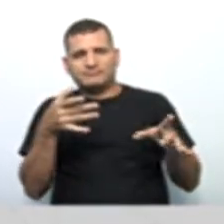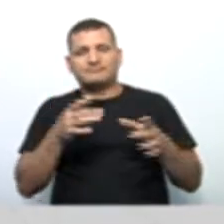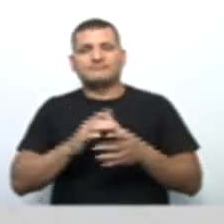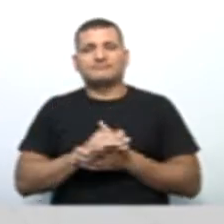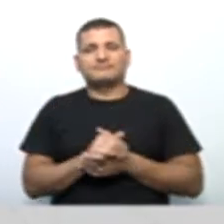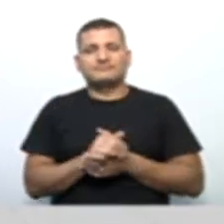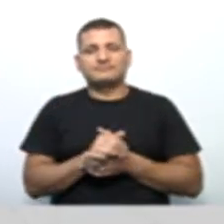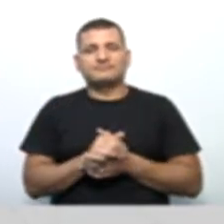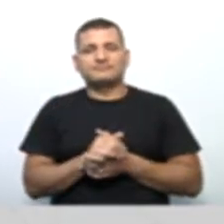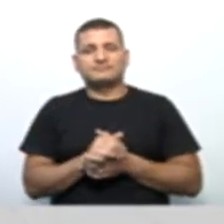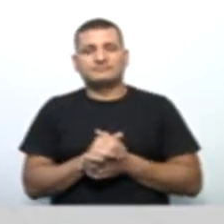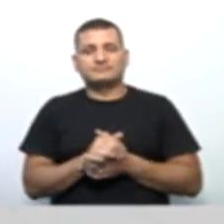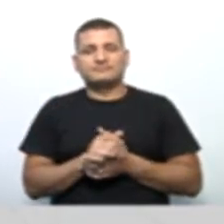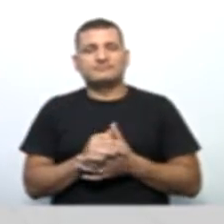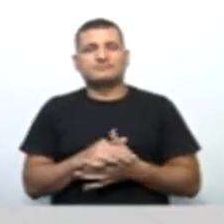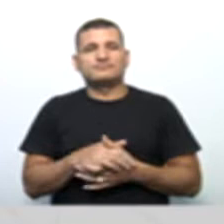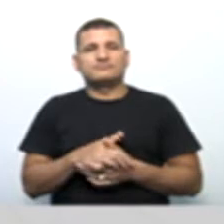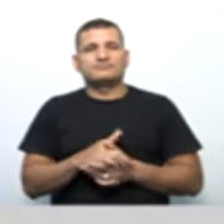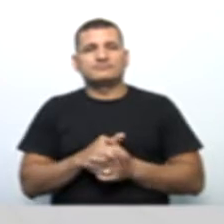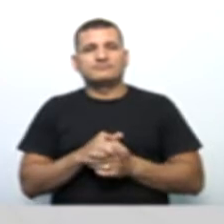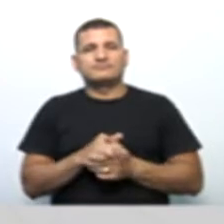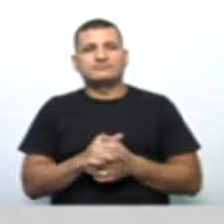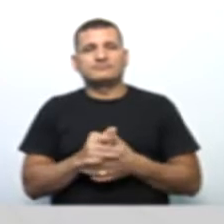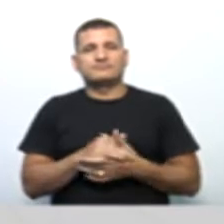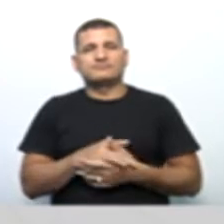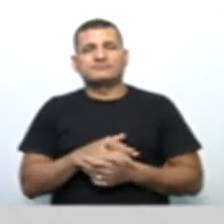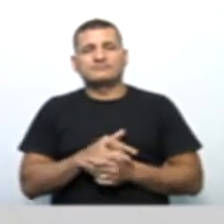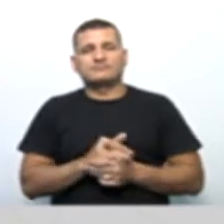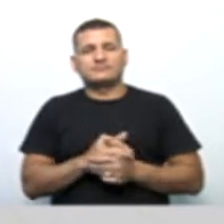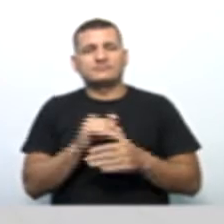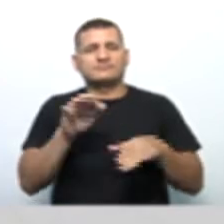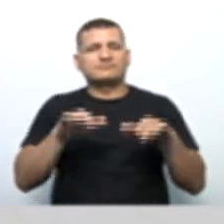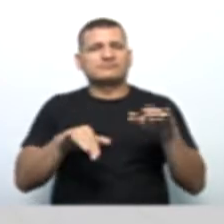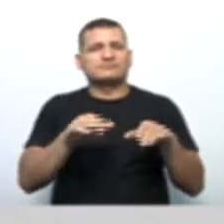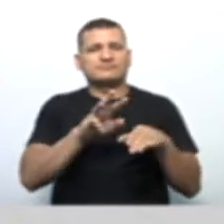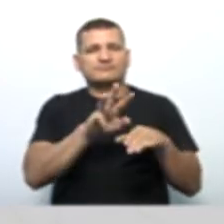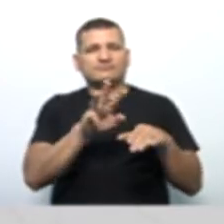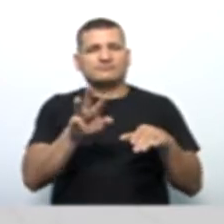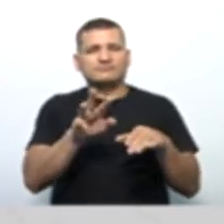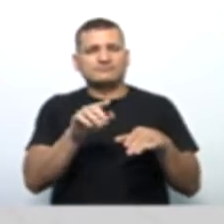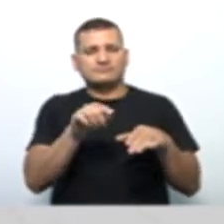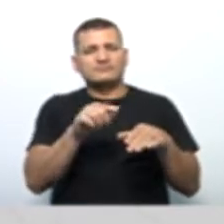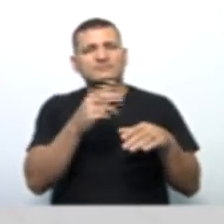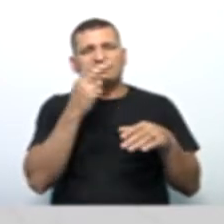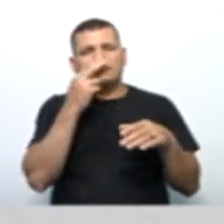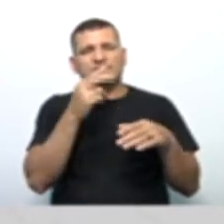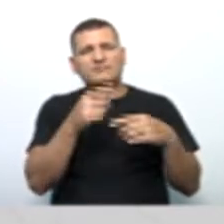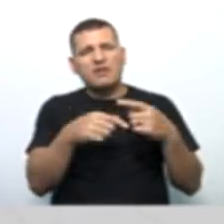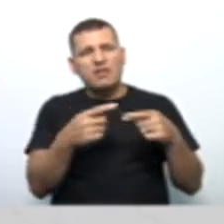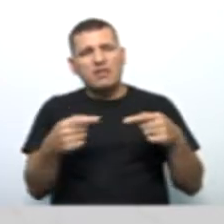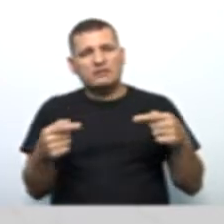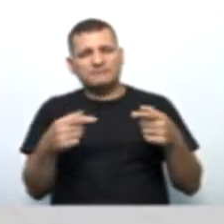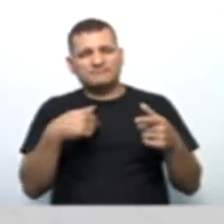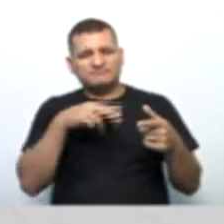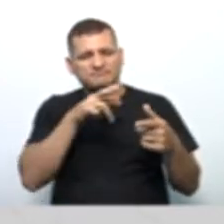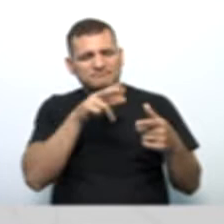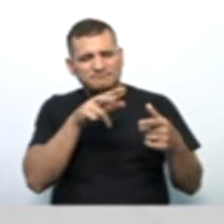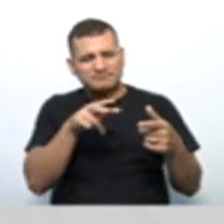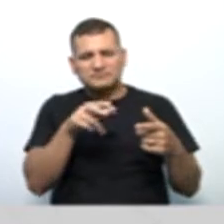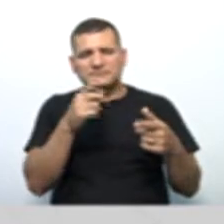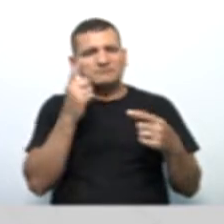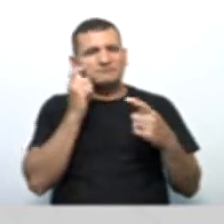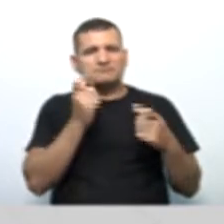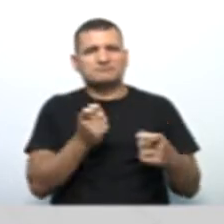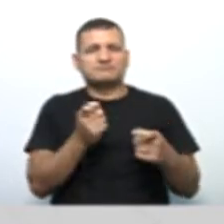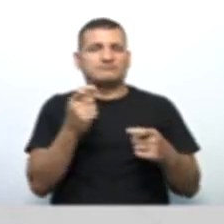que enrola muito para chegar ao ponto e e acaba dando acaba ficando desinteressante